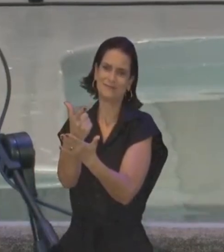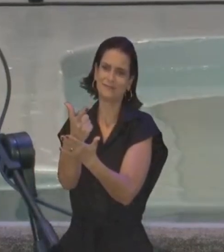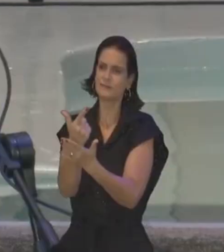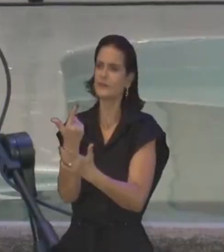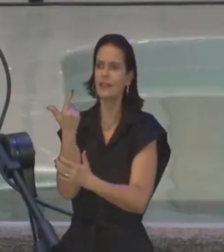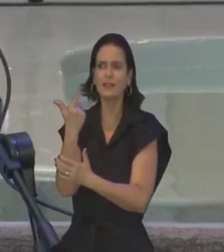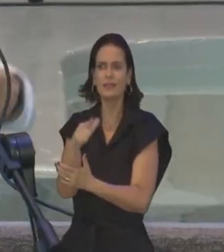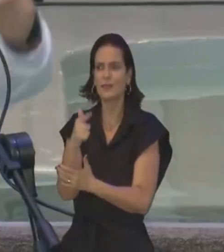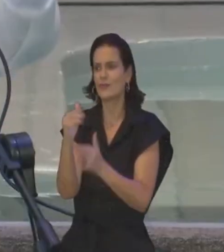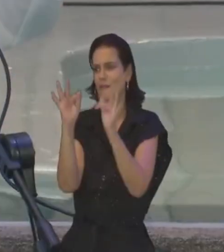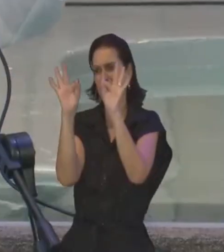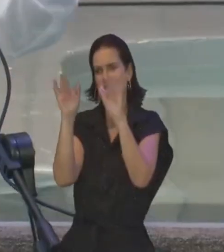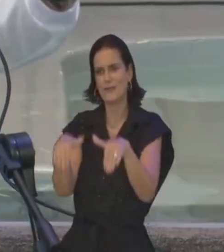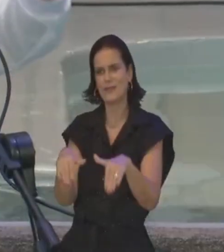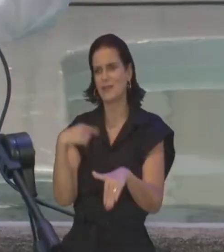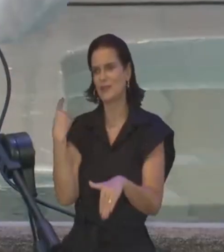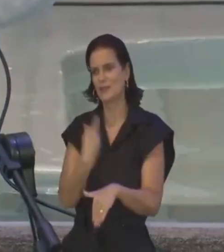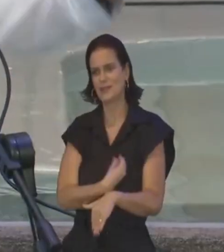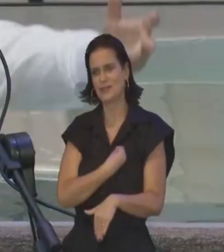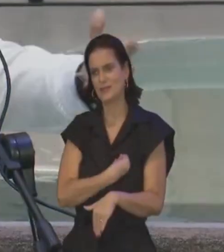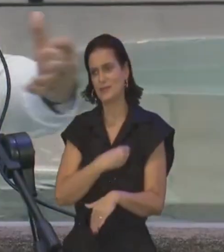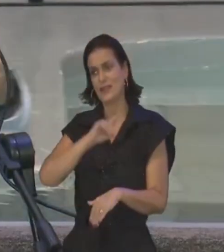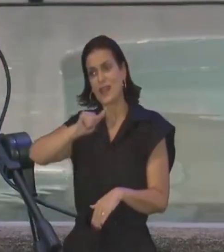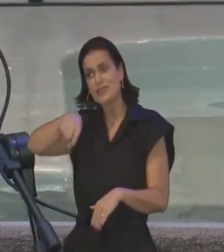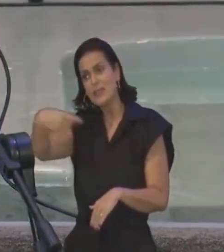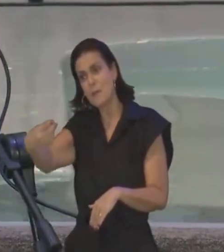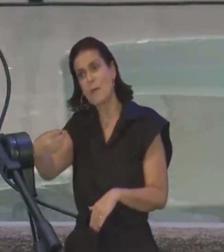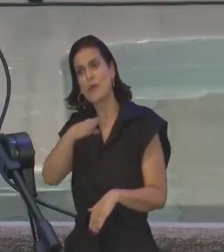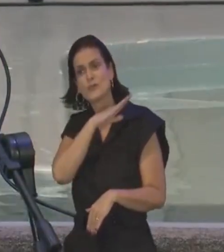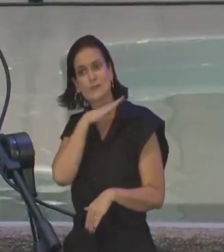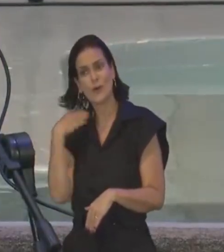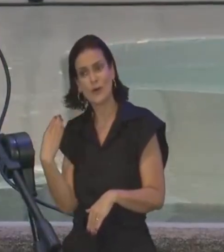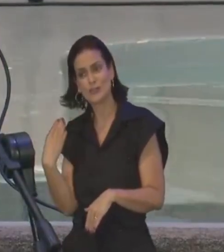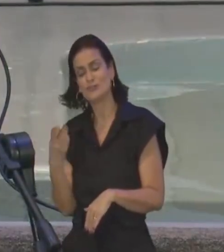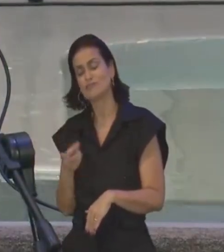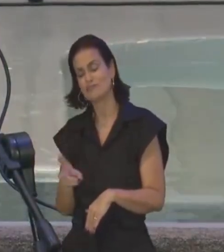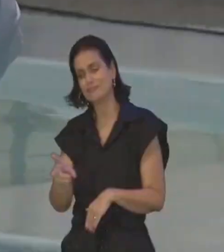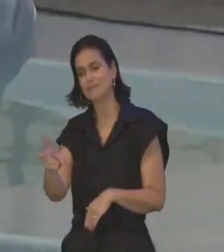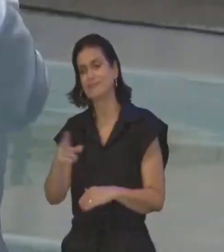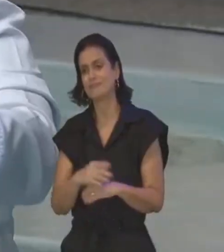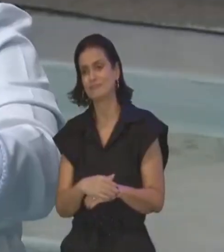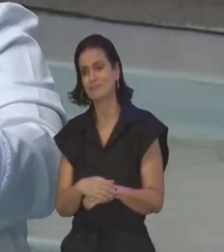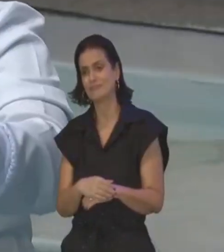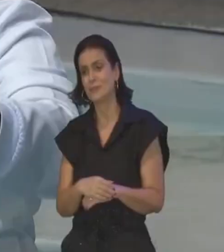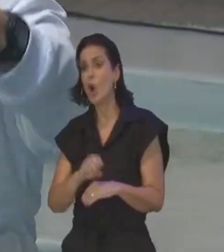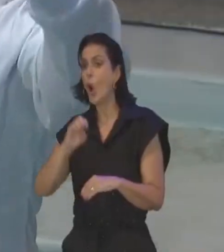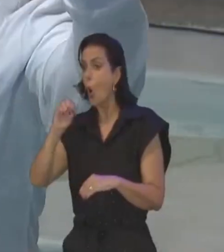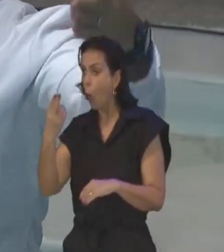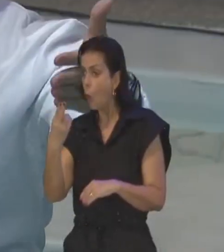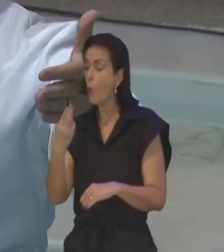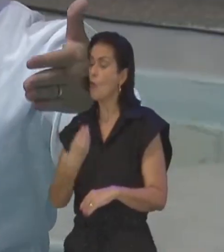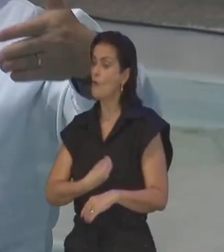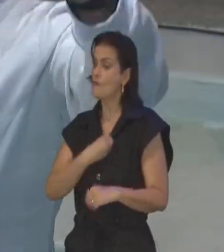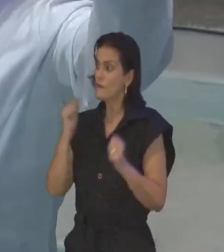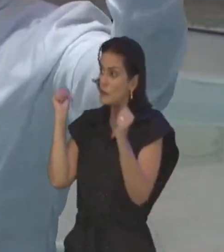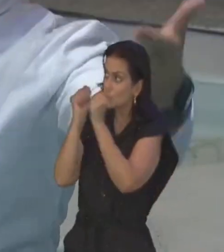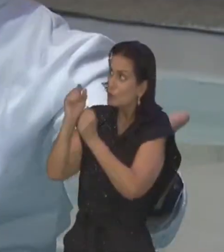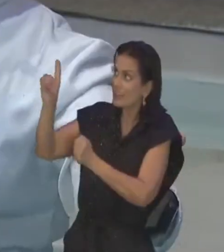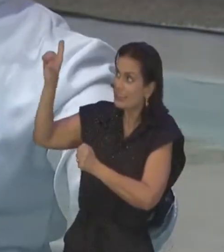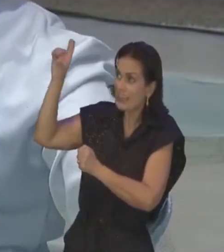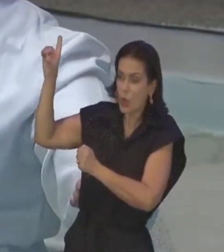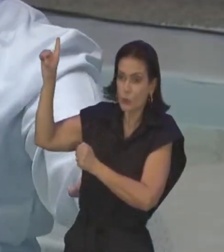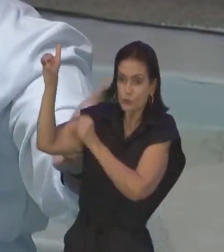haverá fim para a nossa vida pós-morte. Ou nós viveremos com Deus, ao lado dele, ao lado